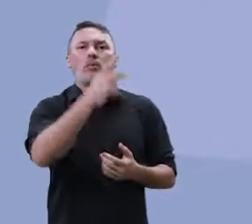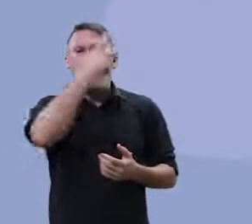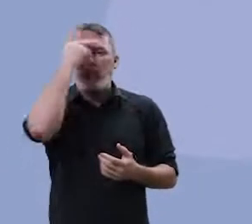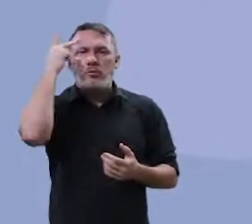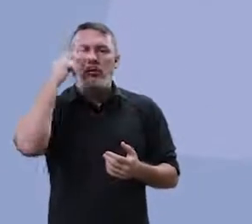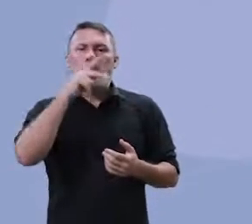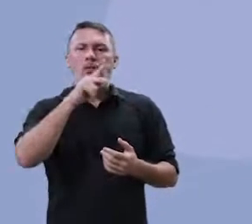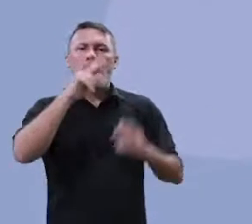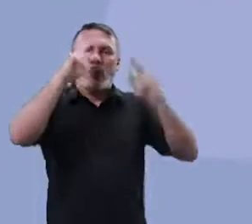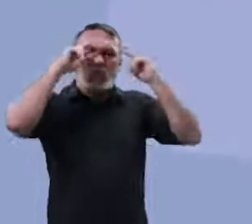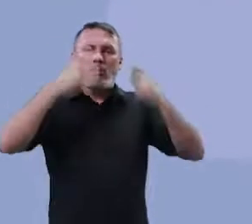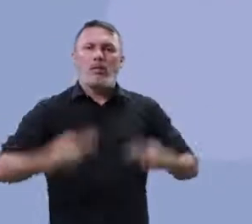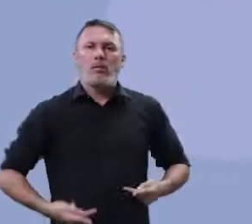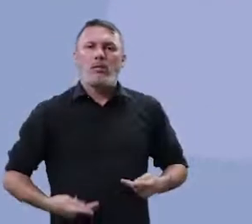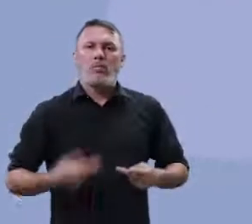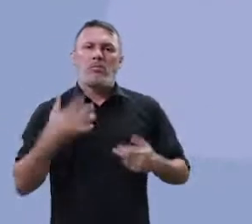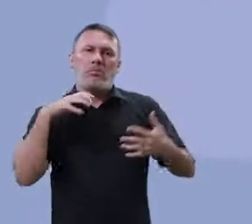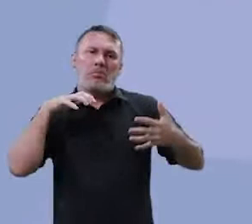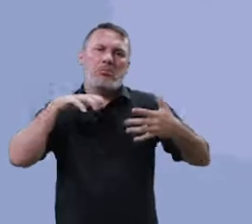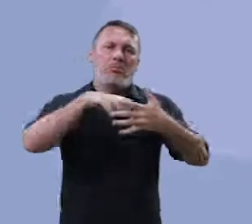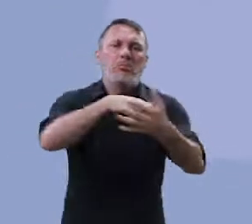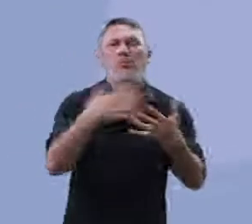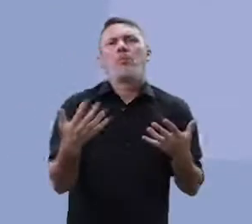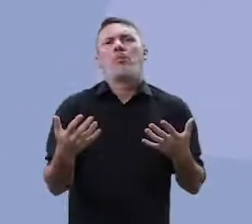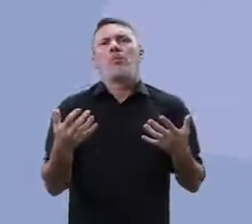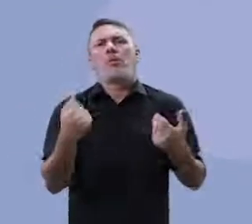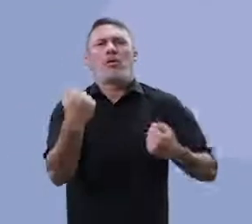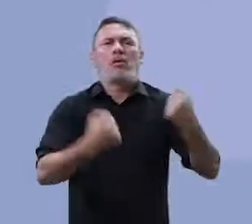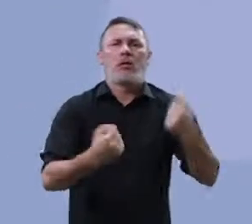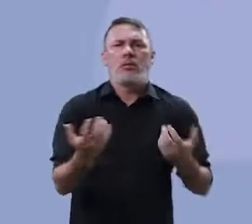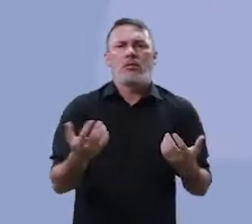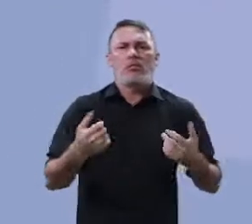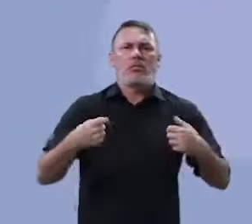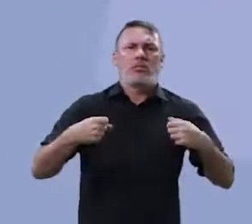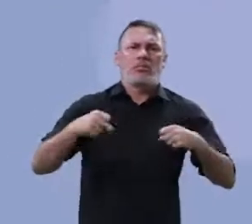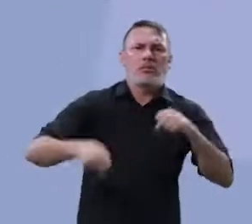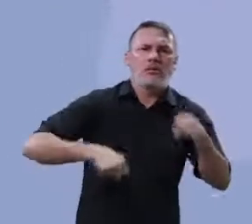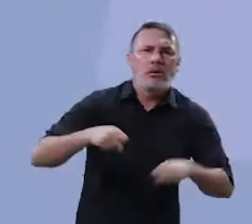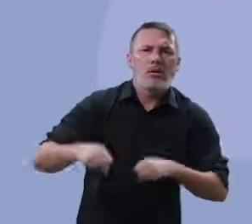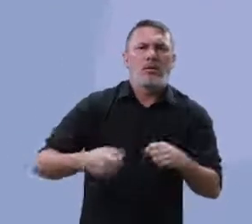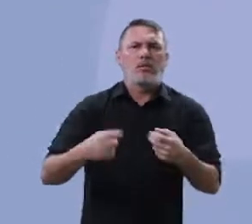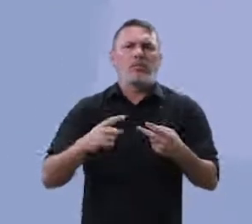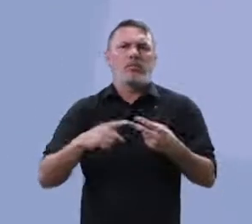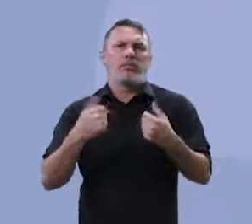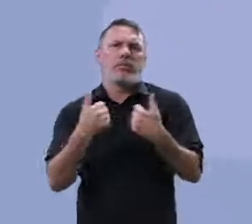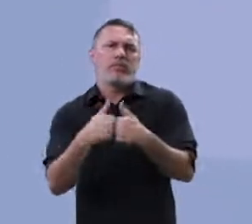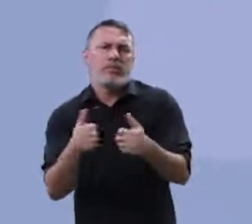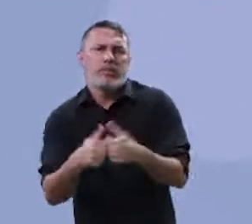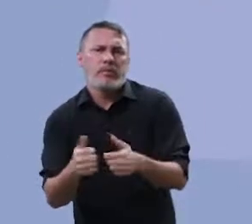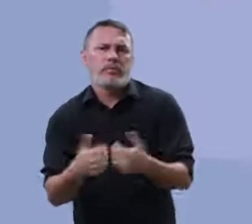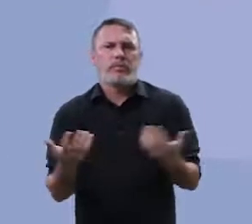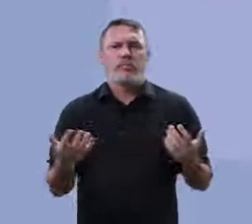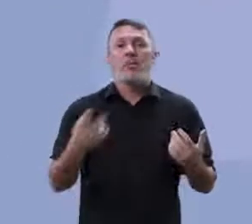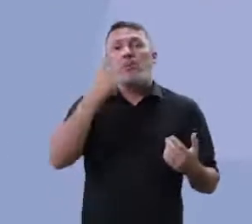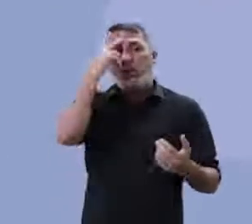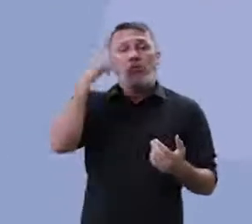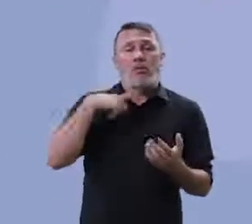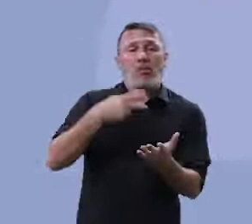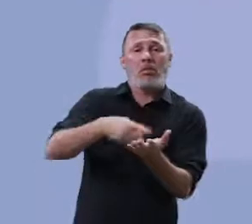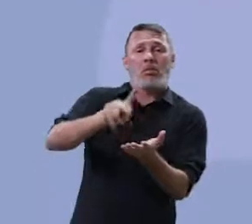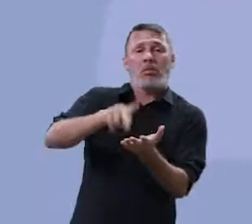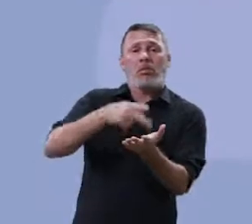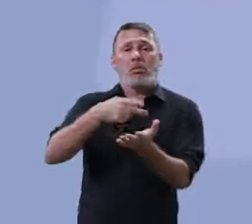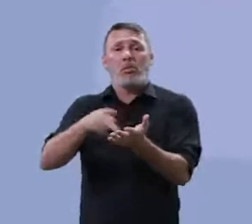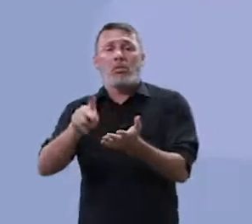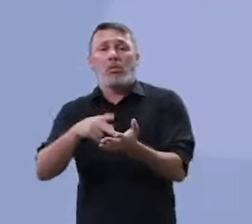fisicamente outro ser humano por intermédio de um meio de transporte. Seja ele carro, bicicleta, ônibus e, né, às